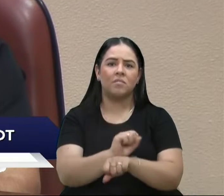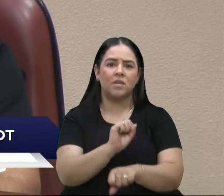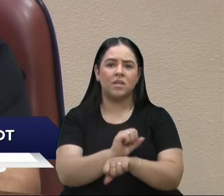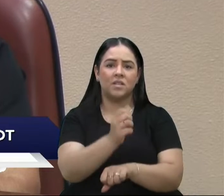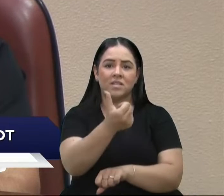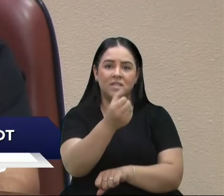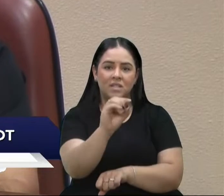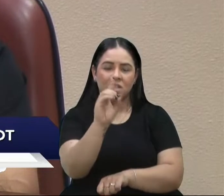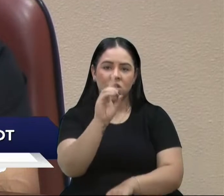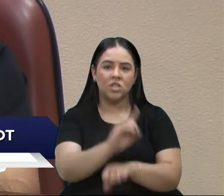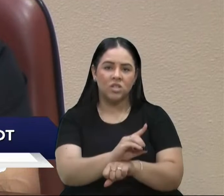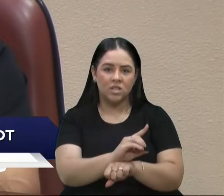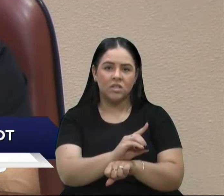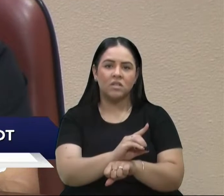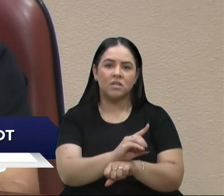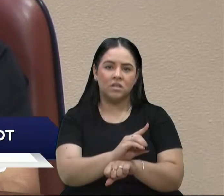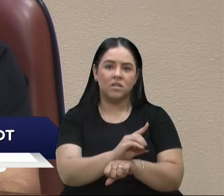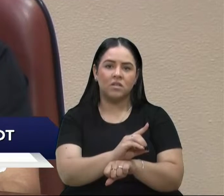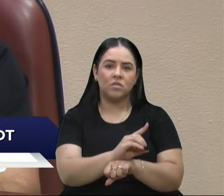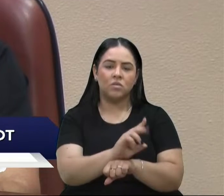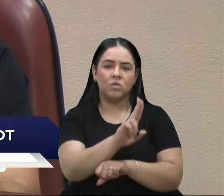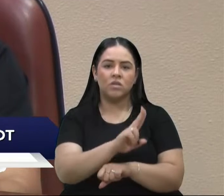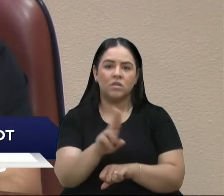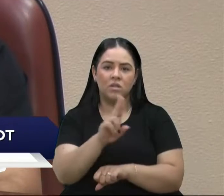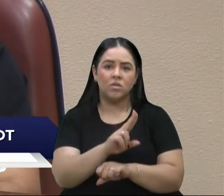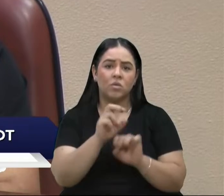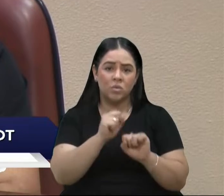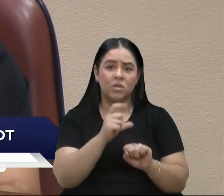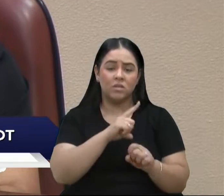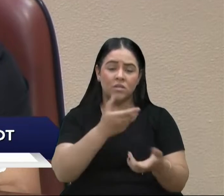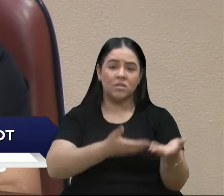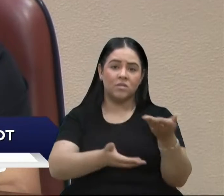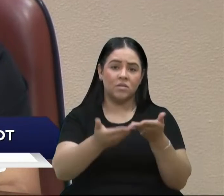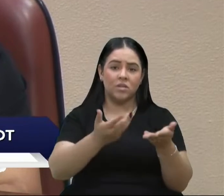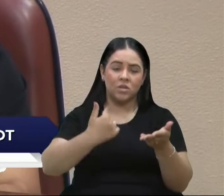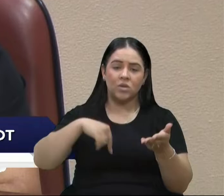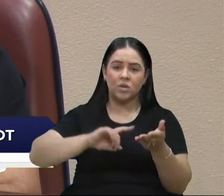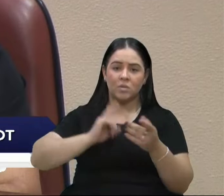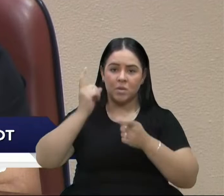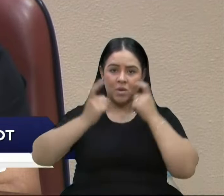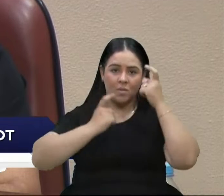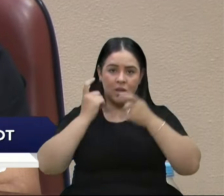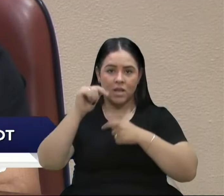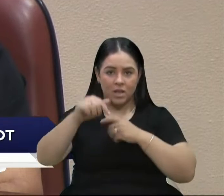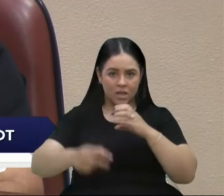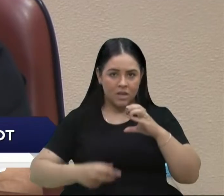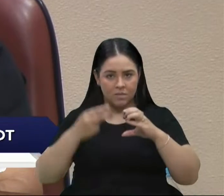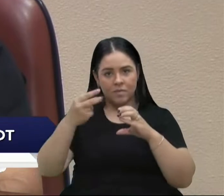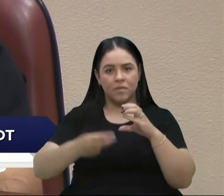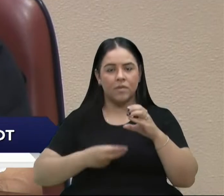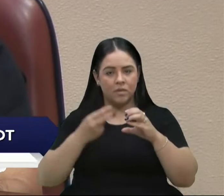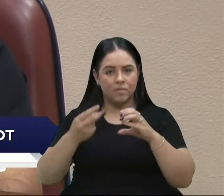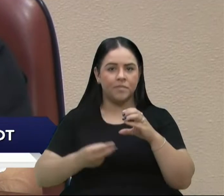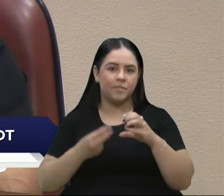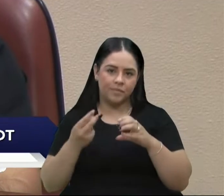leito, né, tirando um espaço que poderia ter o atendimento. E aí a preocupação aqui da Câmara de Vereadores, que a gente